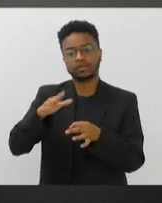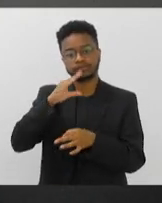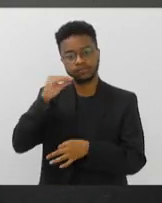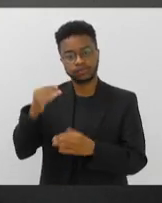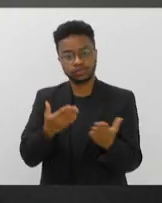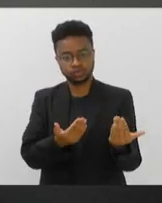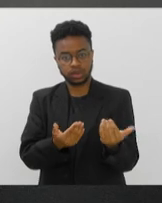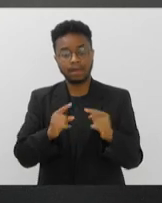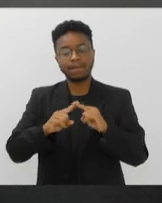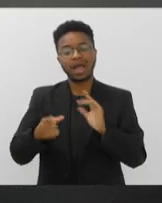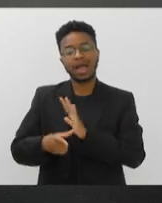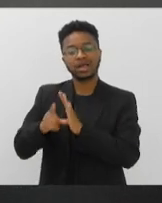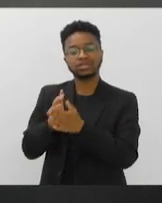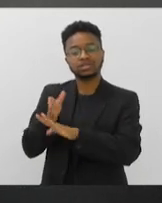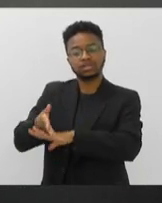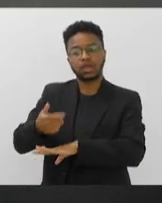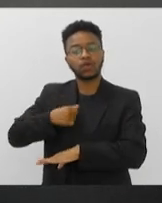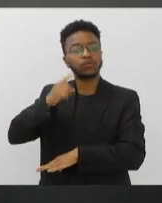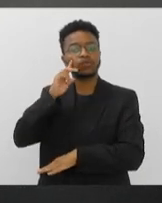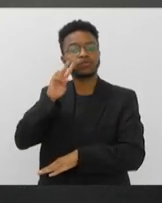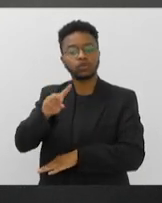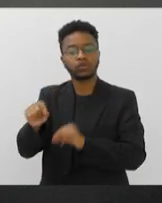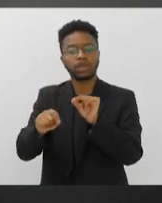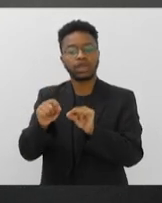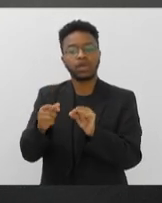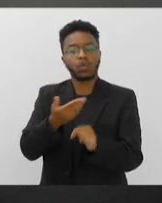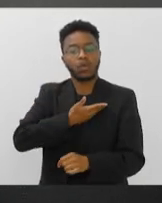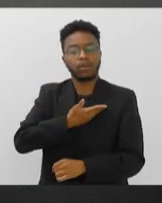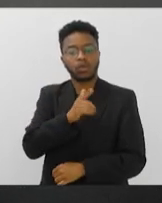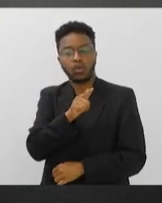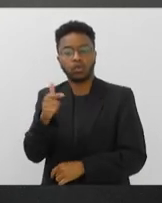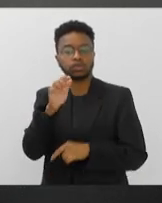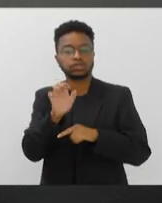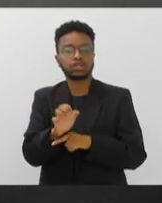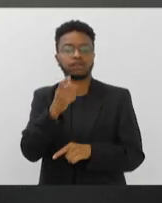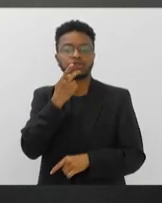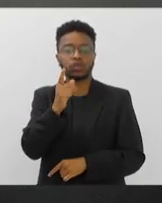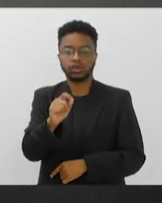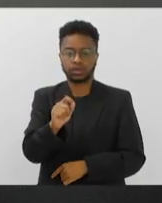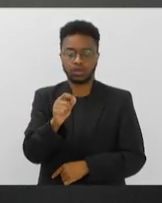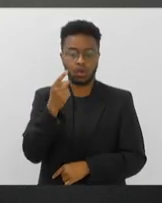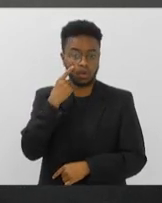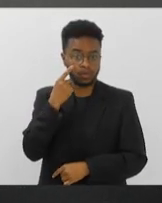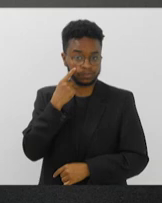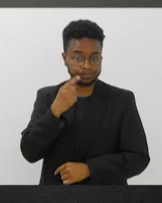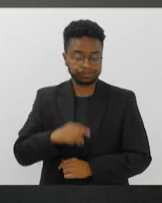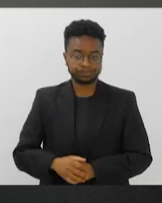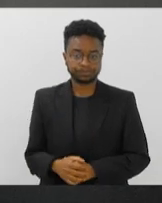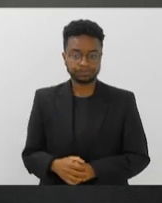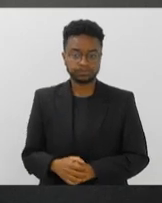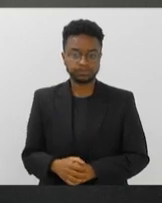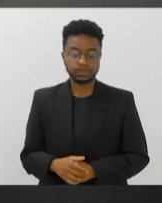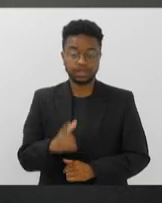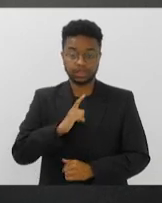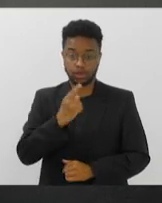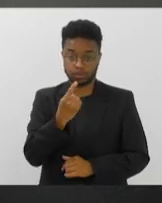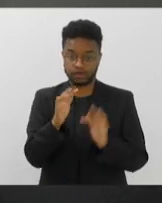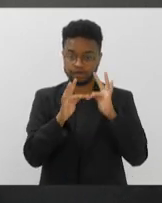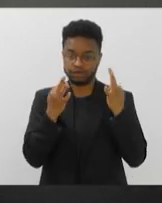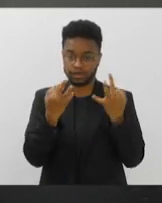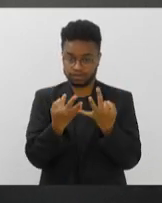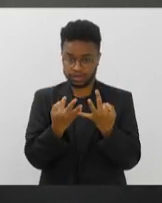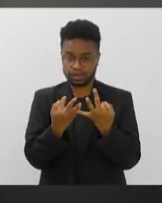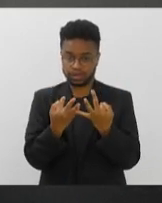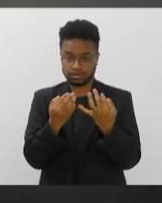antes de entrar aqui já vi uma mensagem no grupo tem um colega de outro estado que falou o seguinte olha só eh Uma Família em aproximação